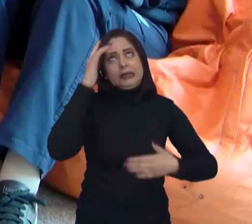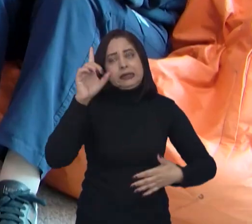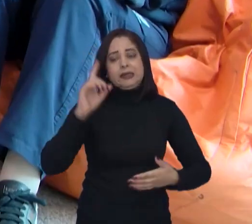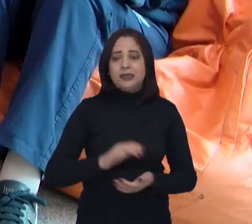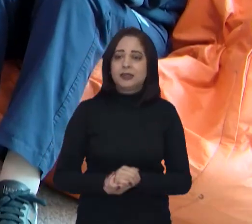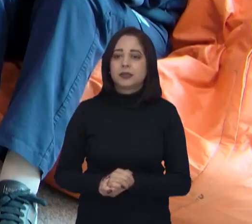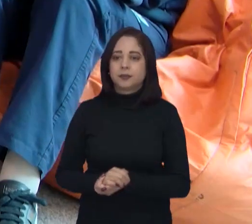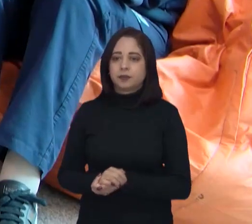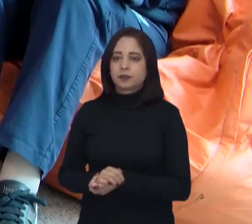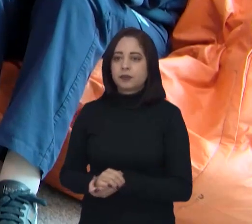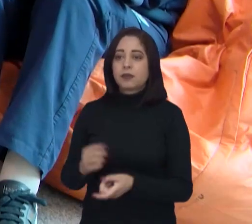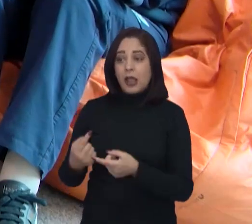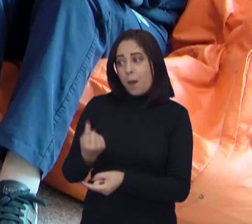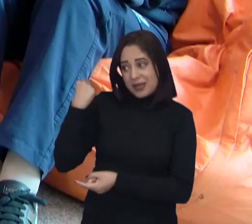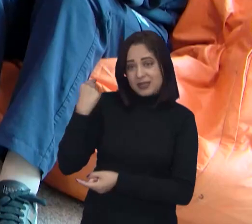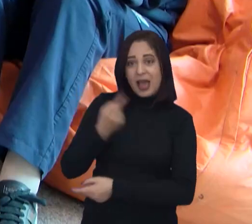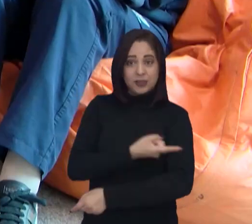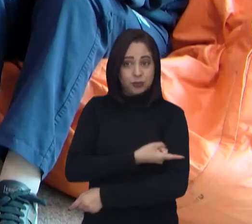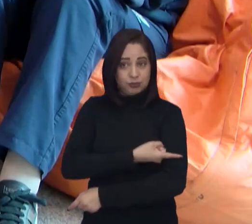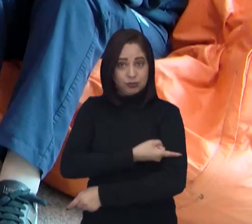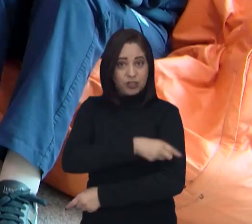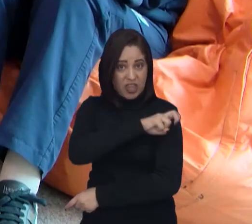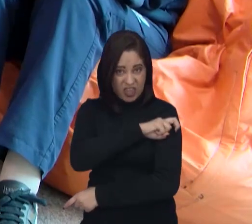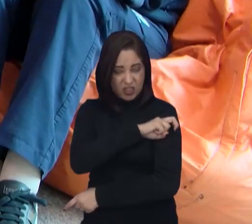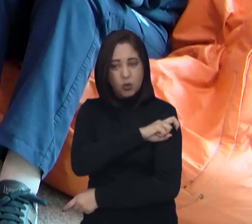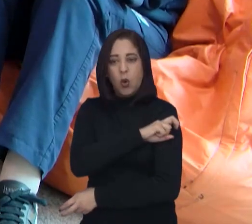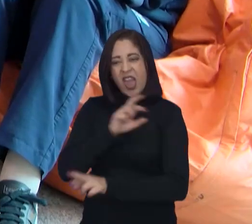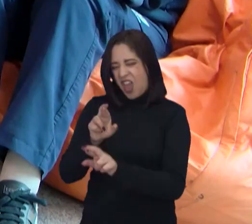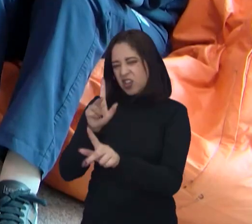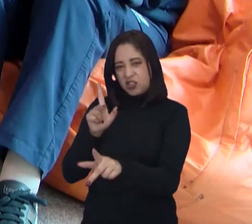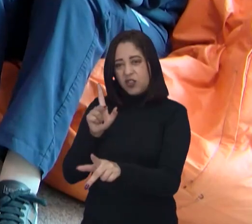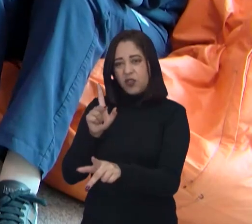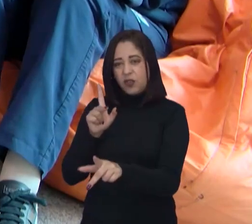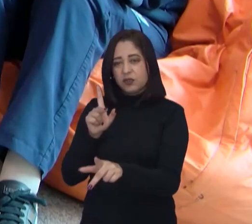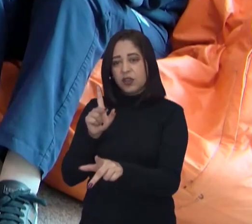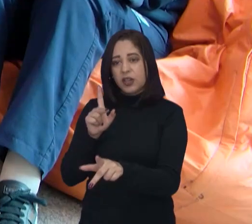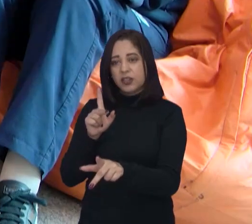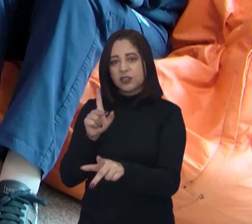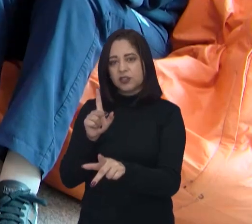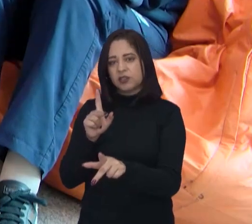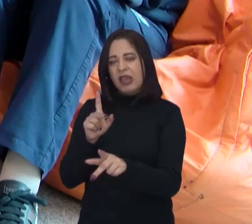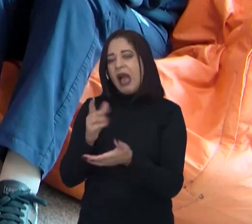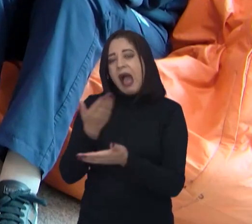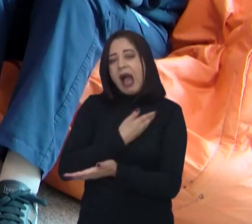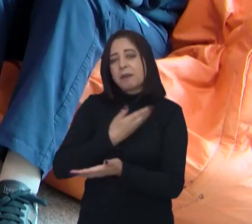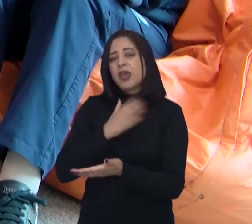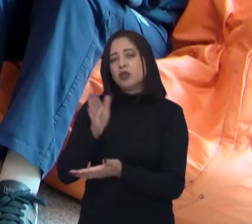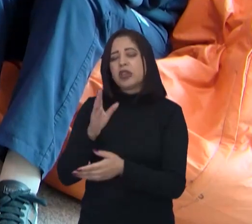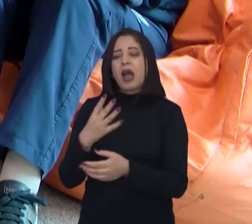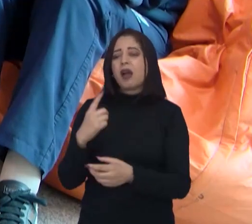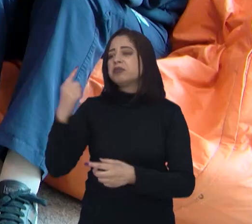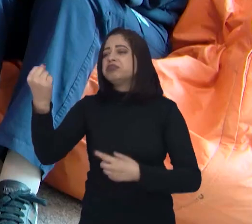de ambiente do ensino fundamental para o ensino médio, é normal passar algumas amizades, mas você sempre vai conseguir outras, né? E